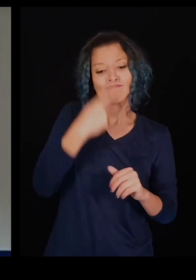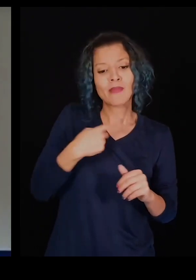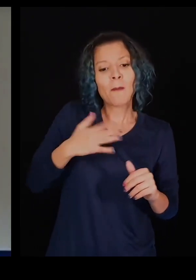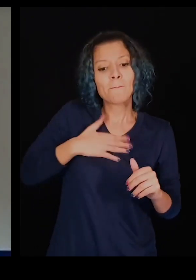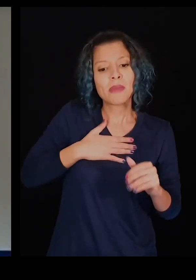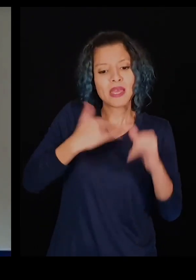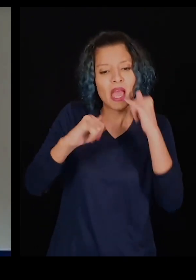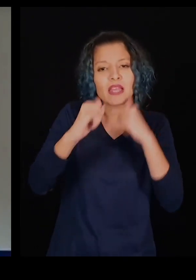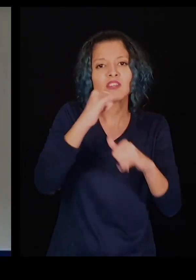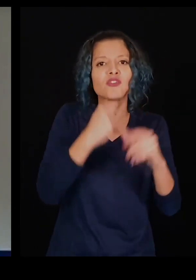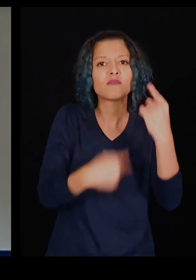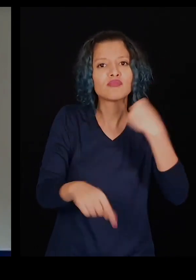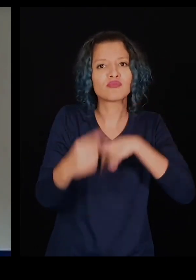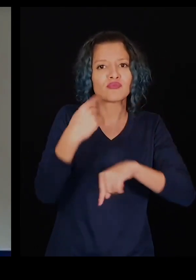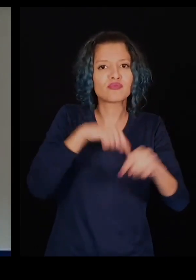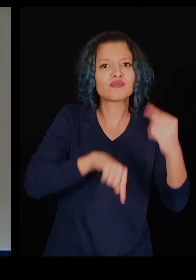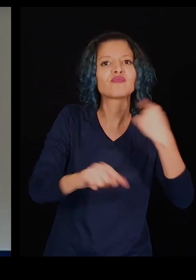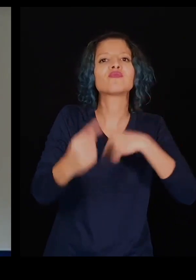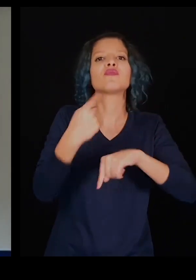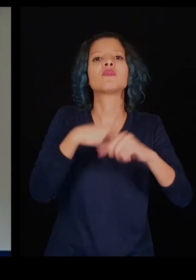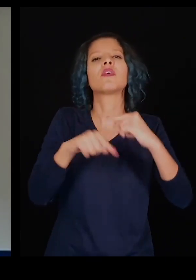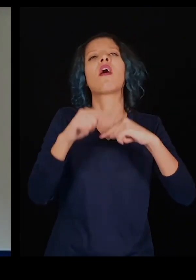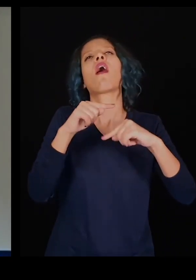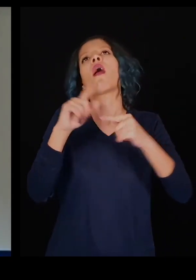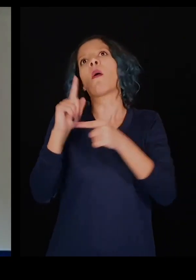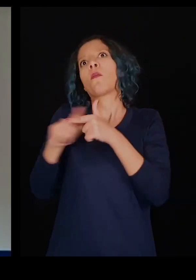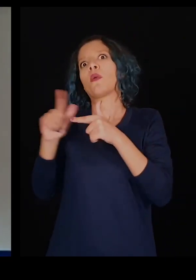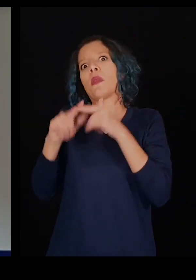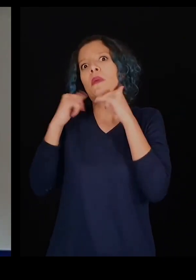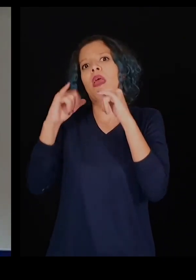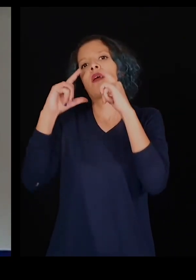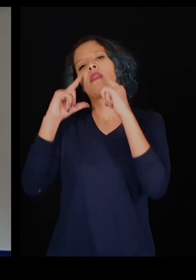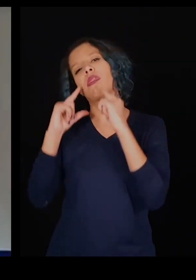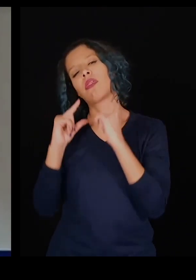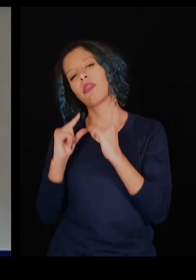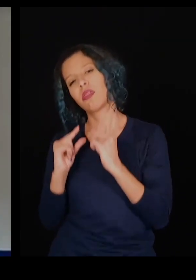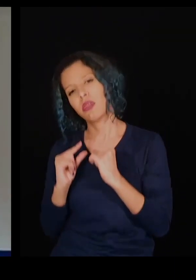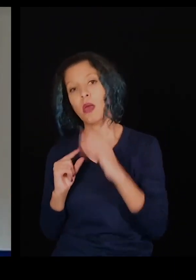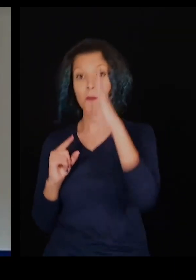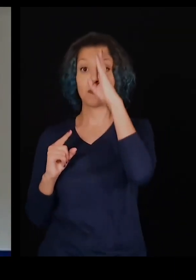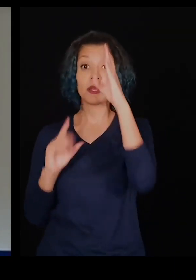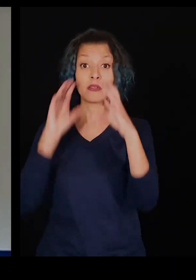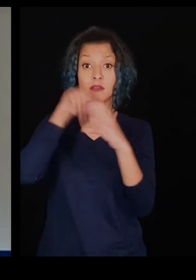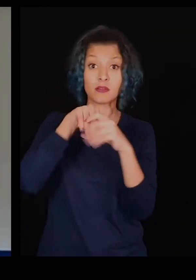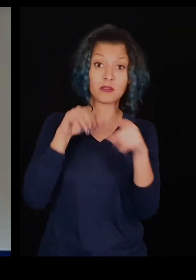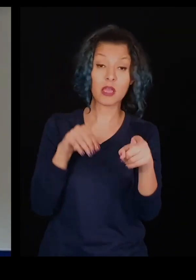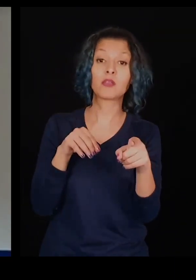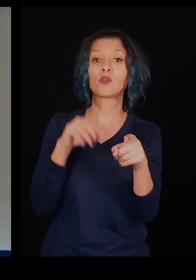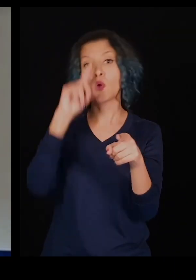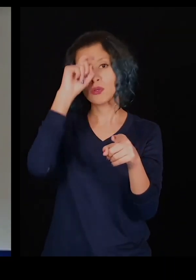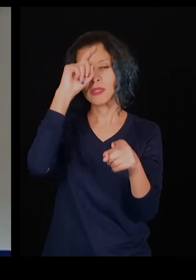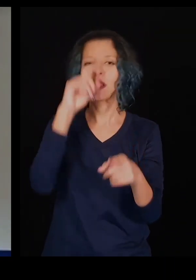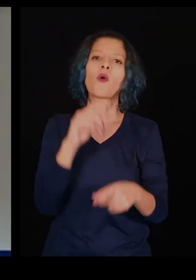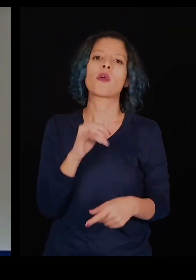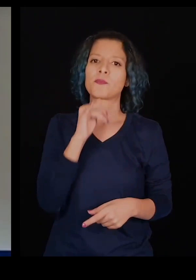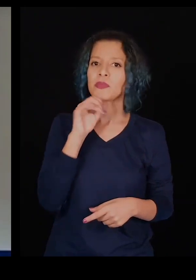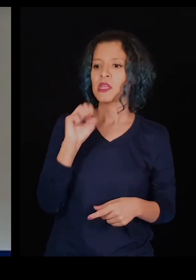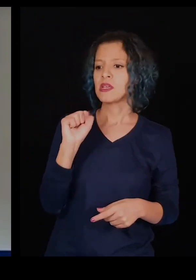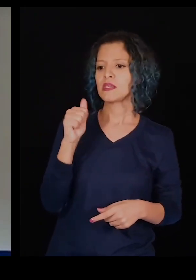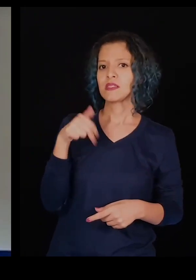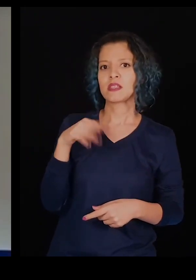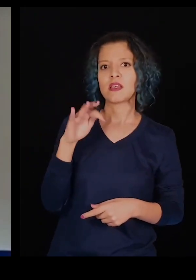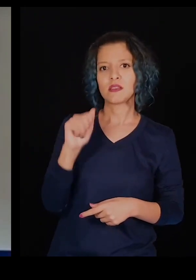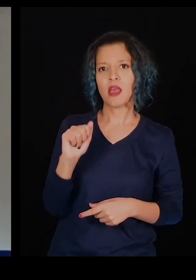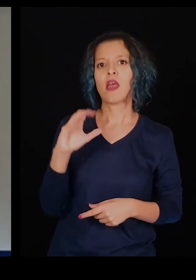problemas de fornecimento de energia que nós temos, principalmente com os hospitais Santas Casas, hospitais